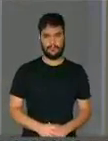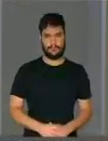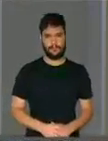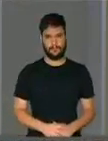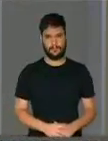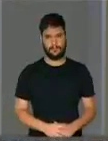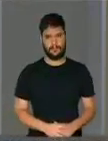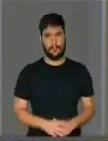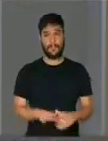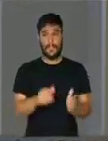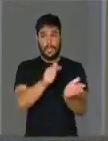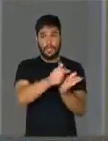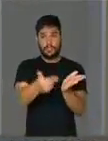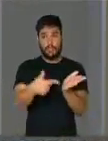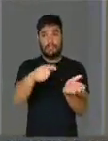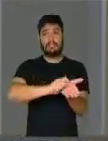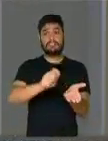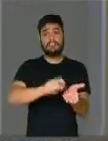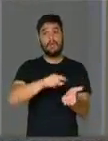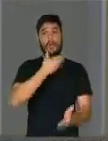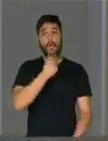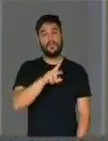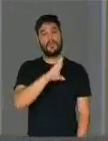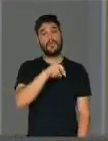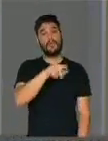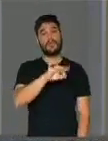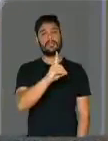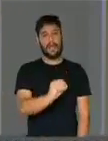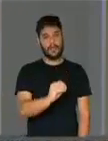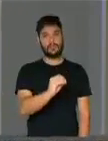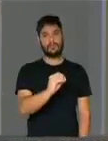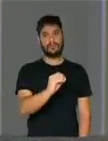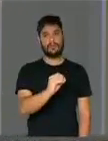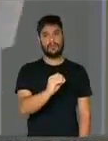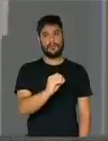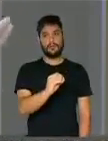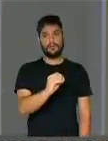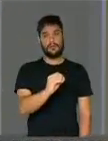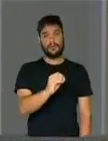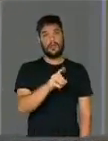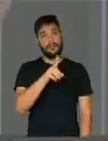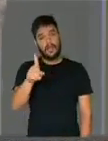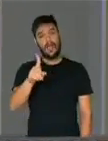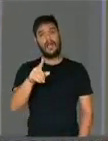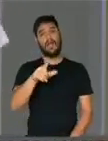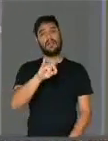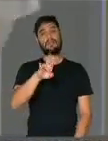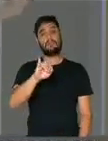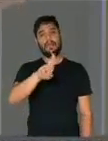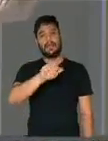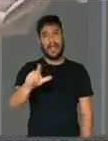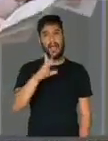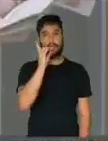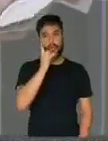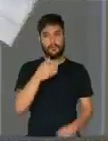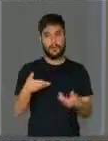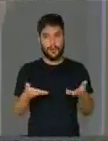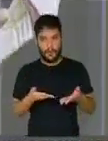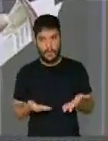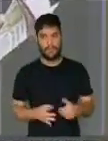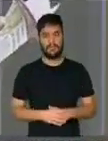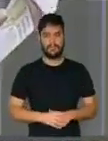para dar crédito, do jornalista Ronaldo Brasiliense, publicado no Jornal Liberal do último domingo, e conclui